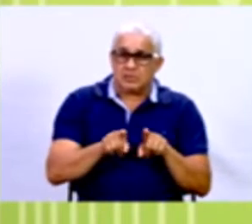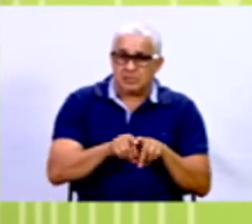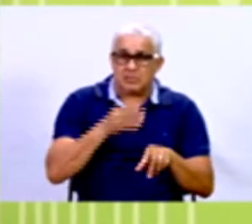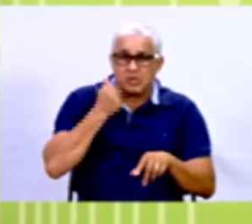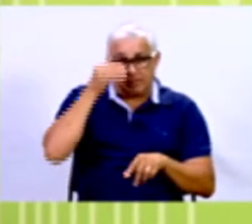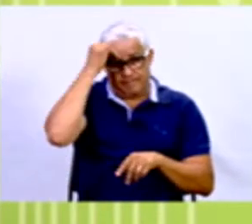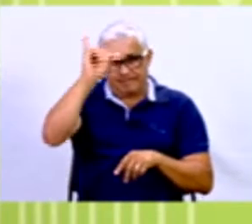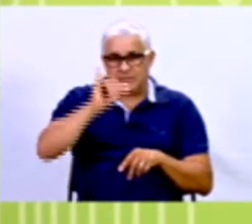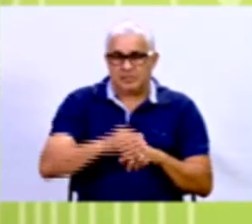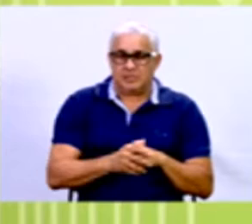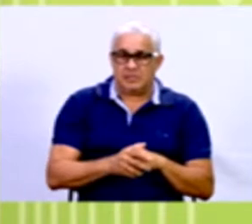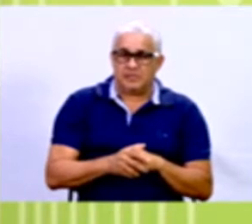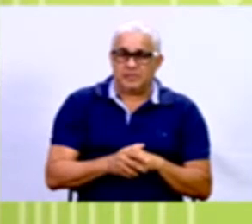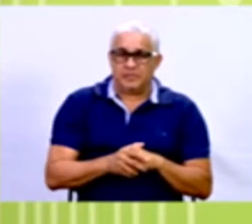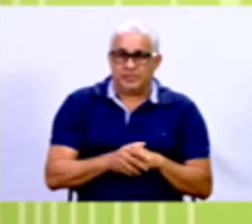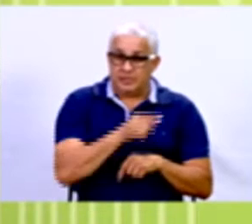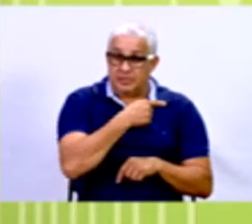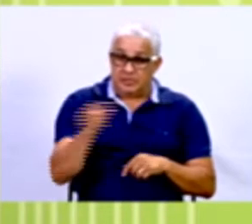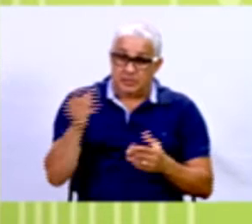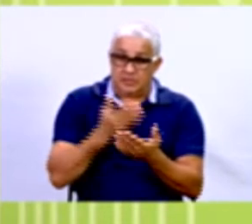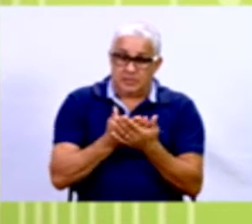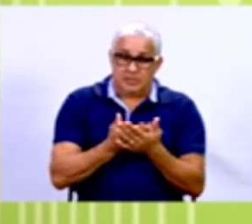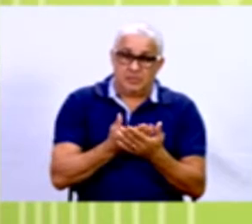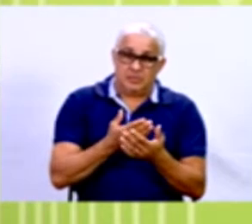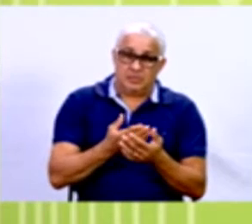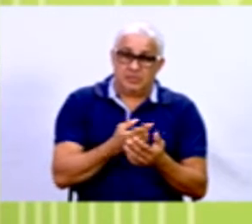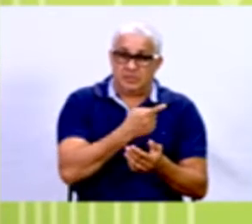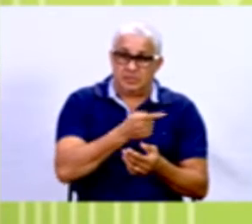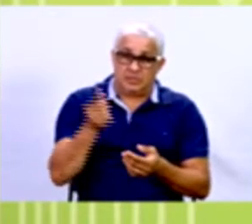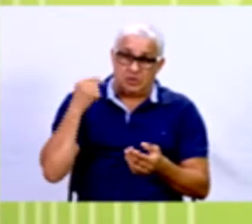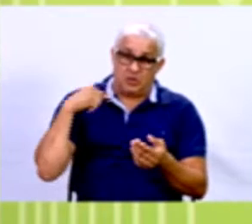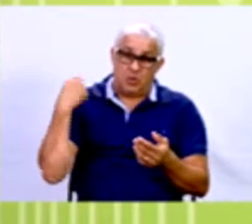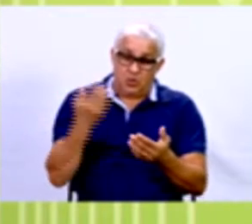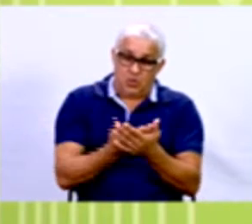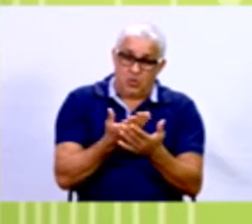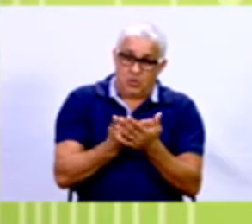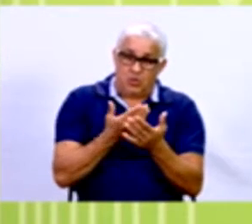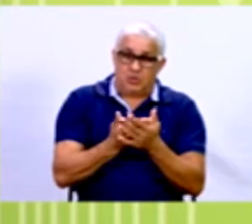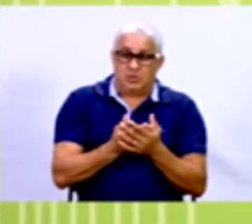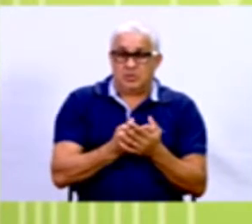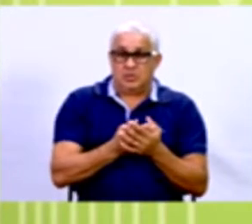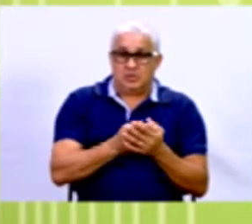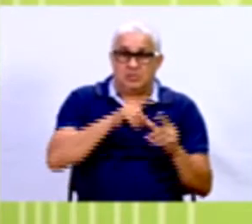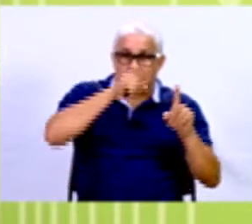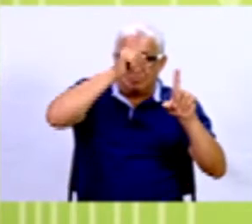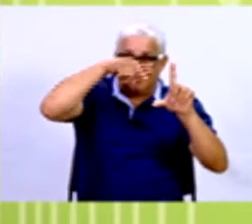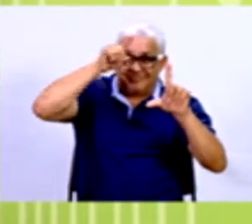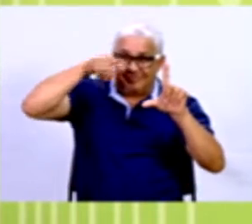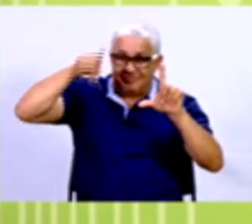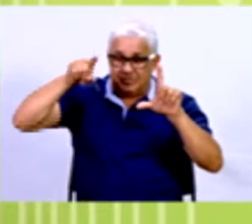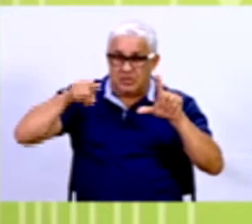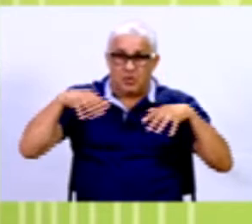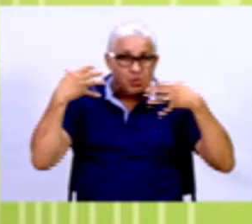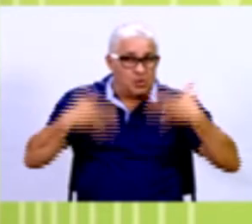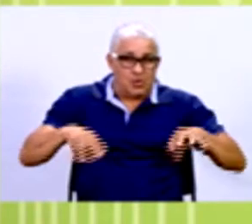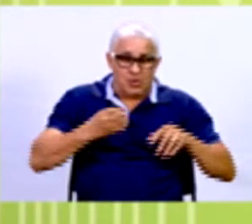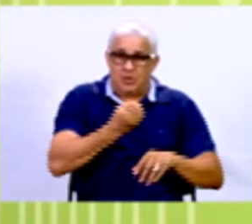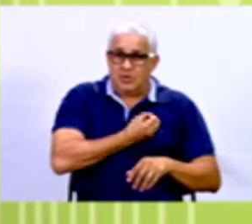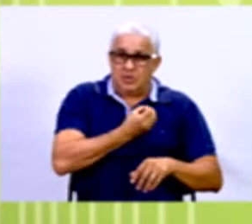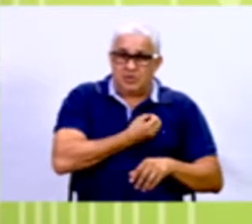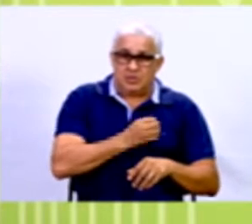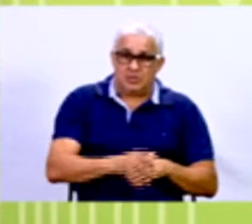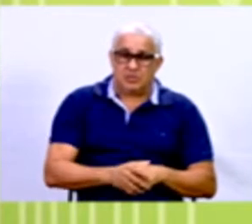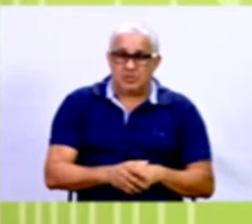nós estudamos na semana passada que as estatísticas são alarmantes. Se você observar o erário aos